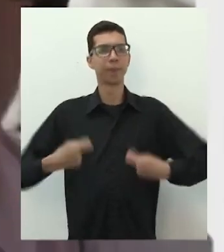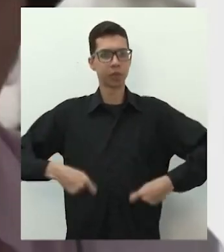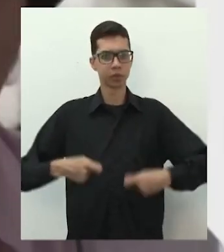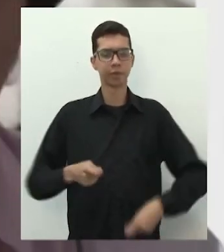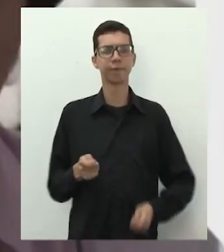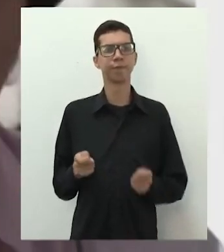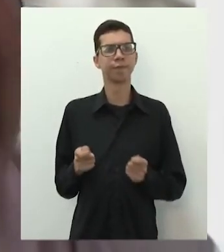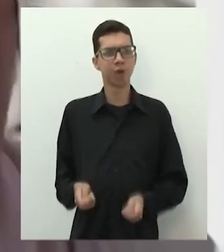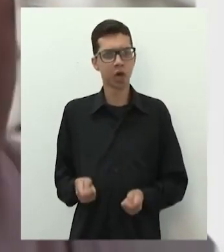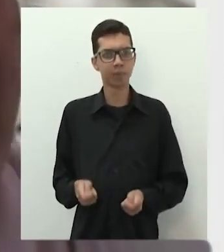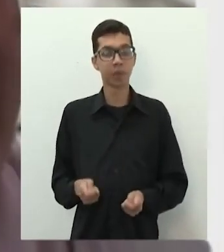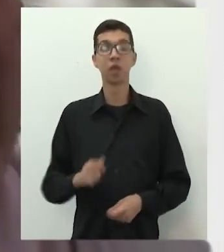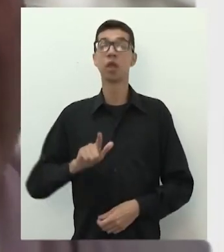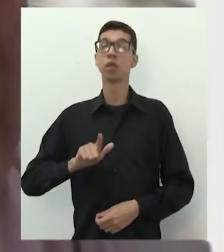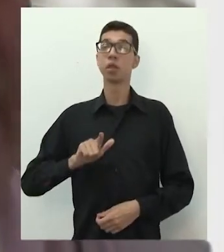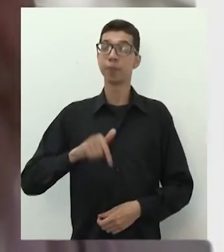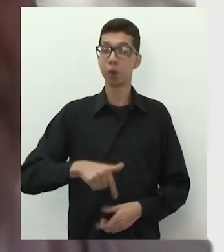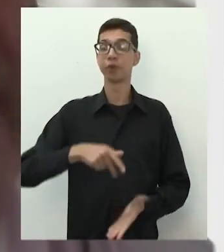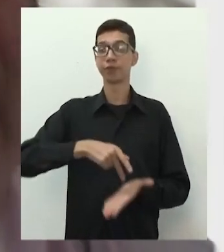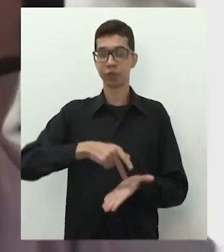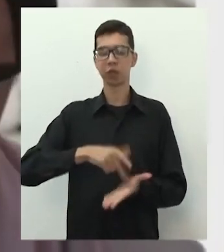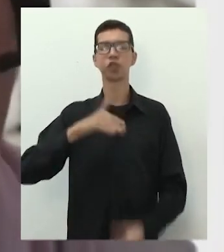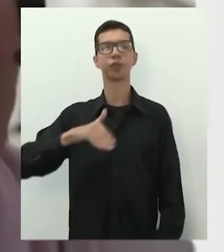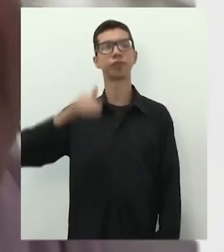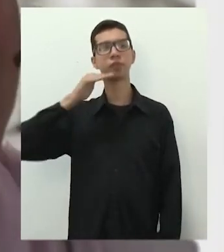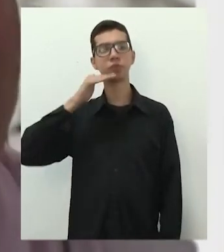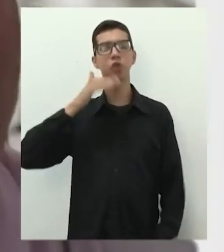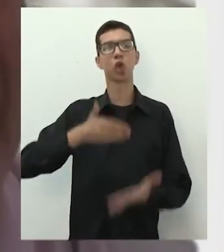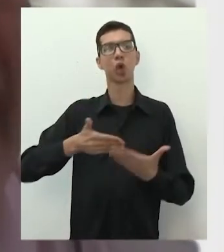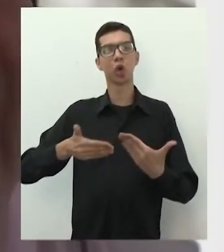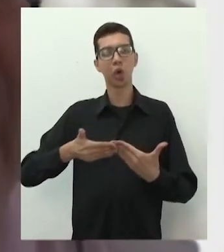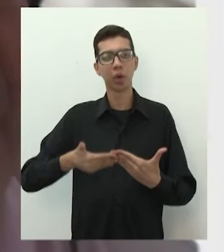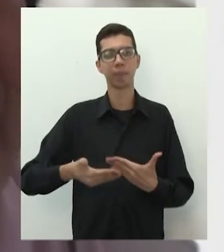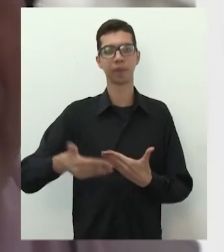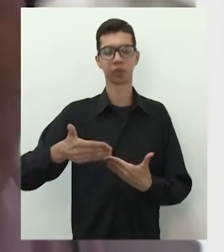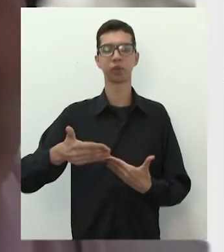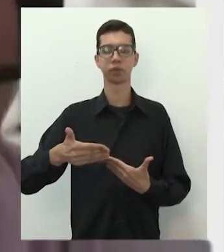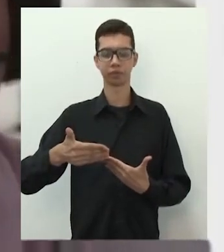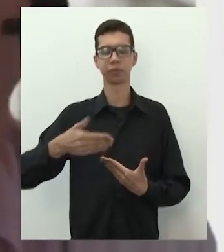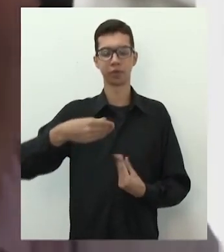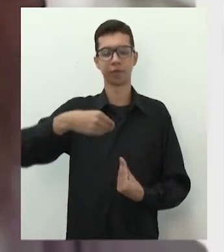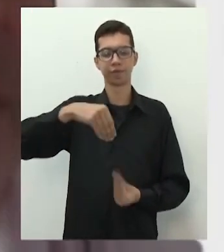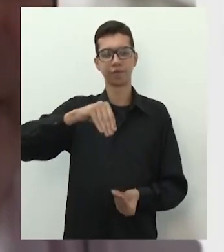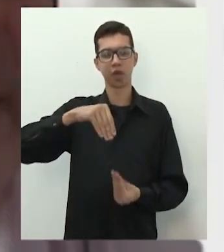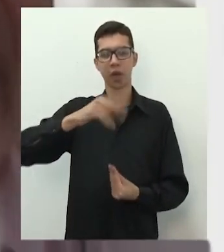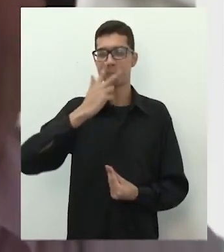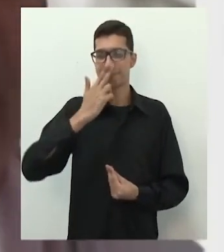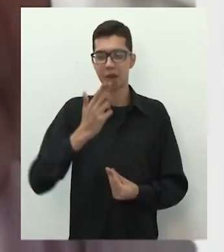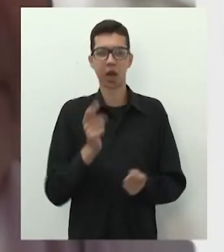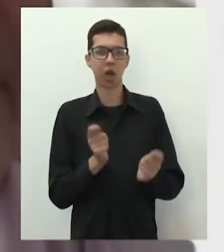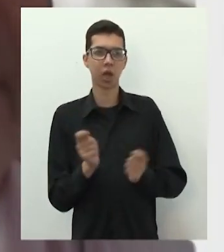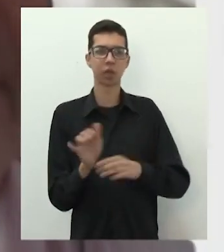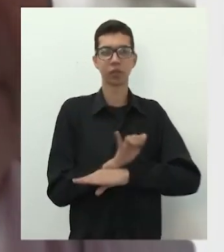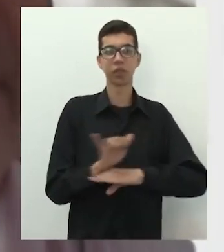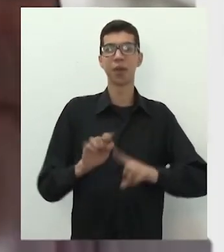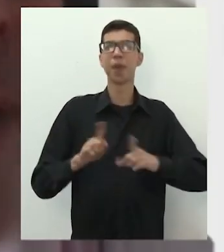invadindo os dois lados, né? Então, o que eu acho legal, e pode parecer um pouco conservador essa minha leitura, mas